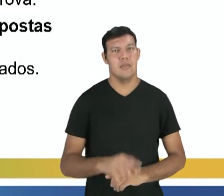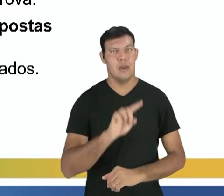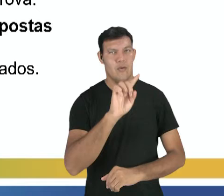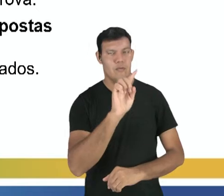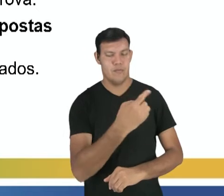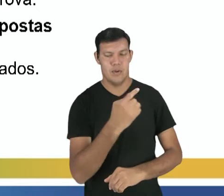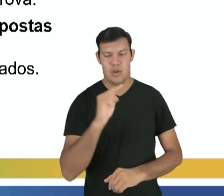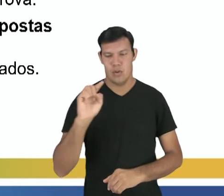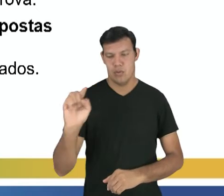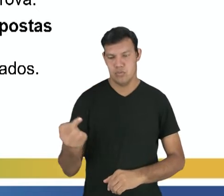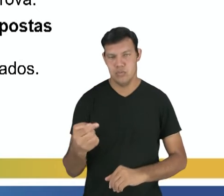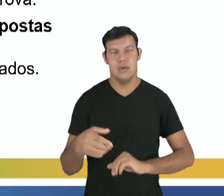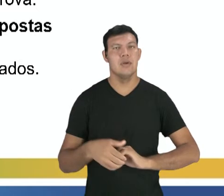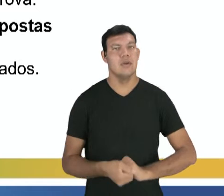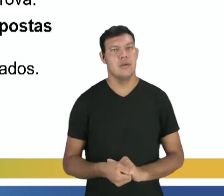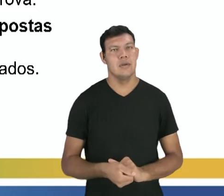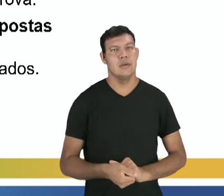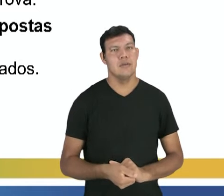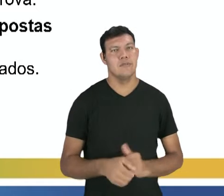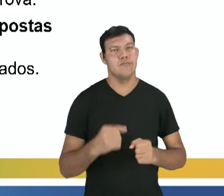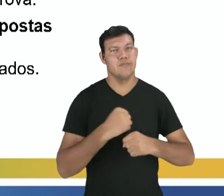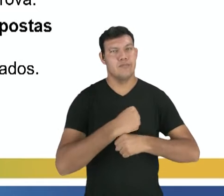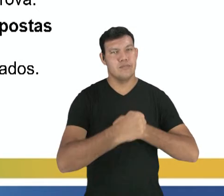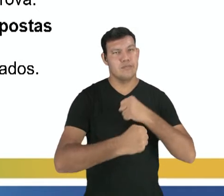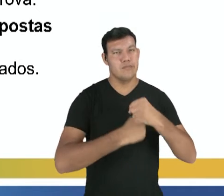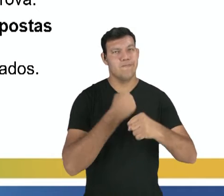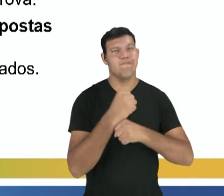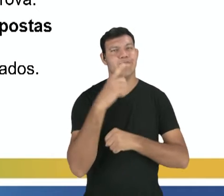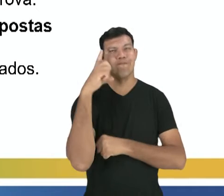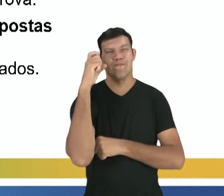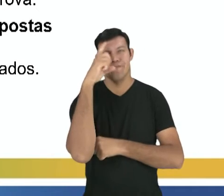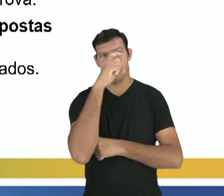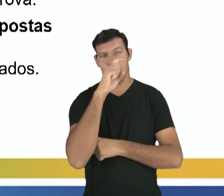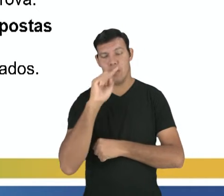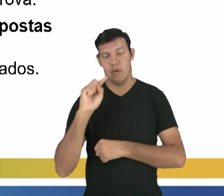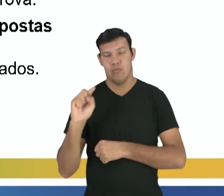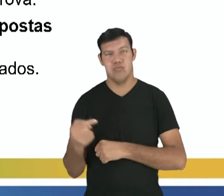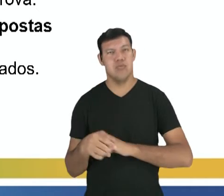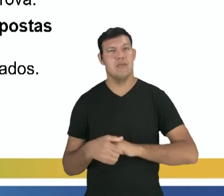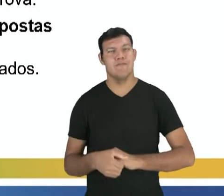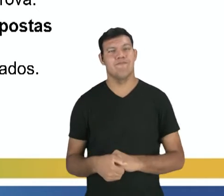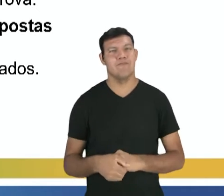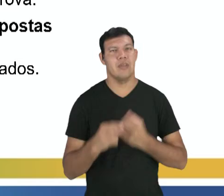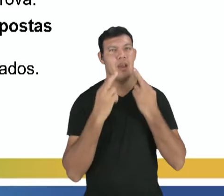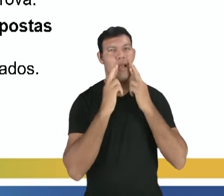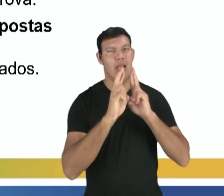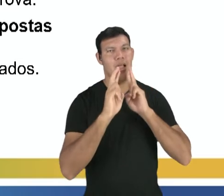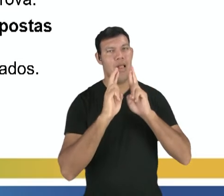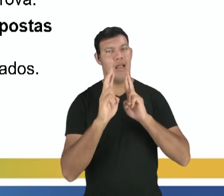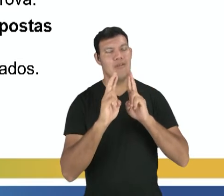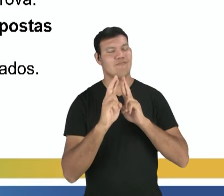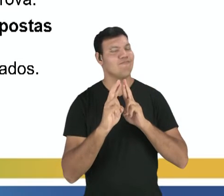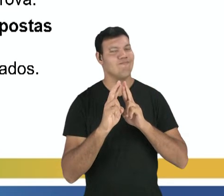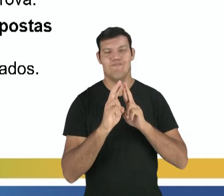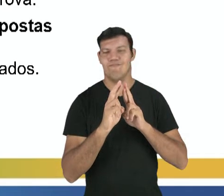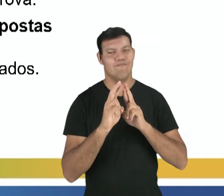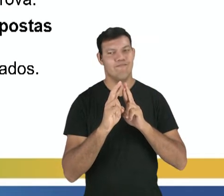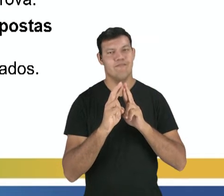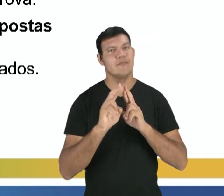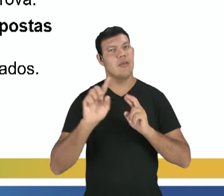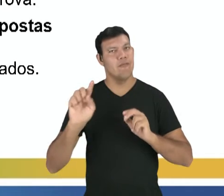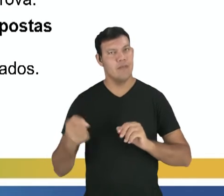né? O ano foi difícil, não me queixo, porém. Era mister, pois,